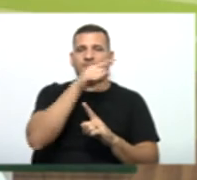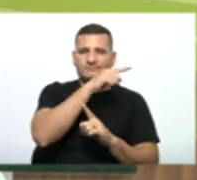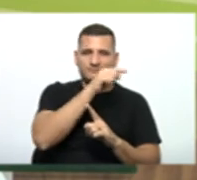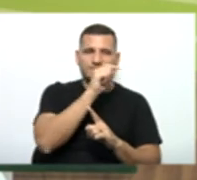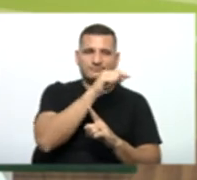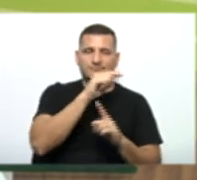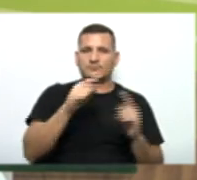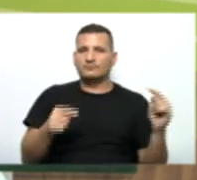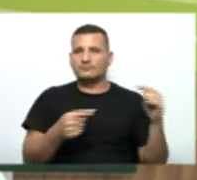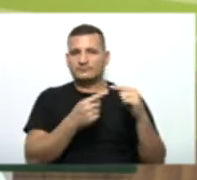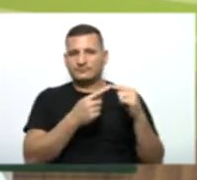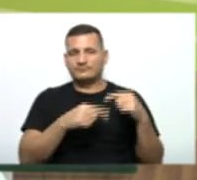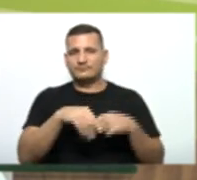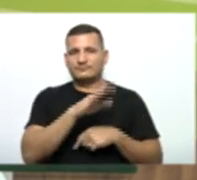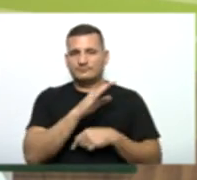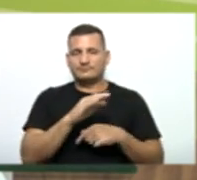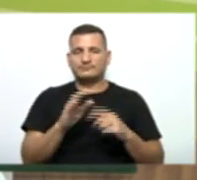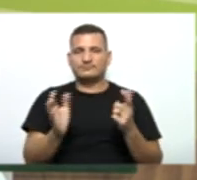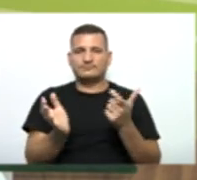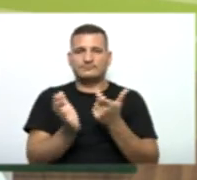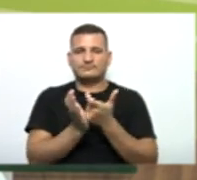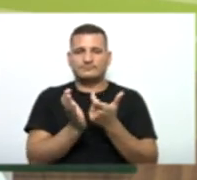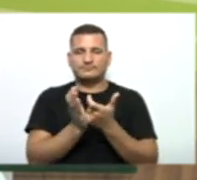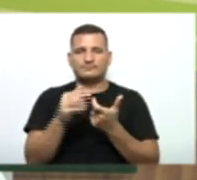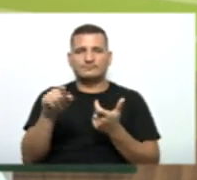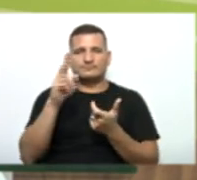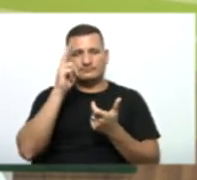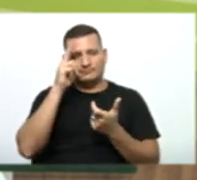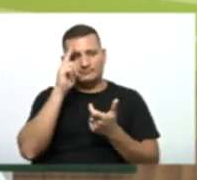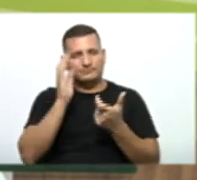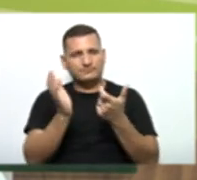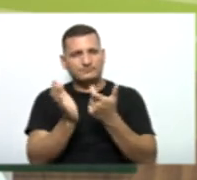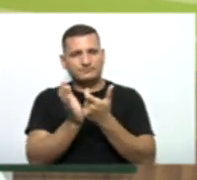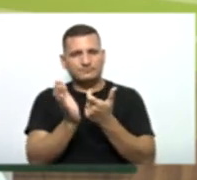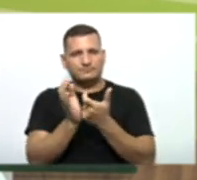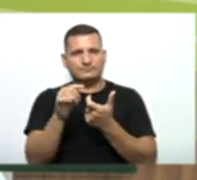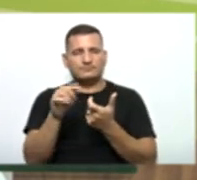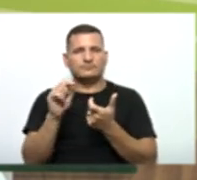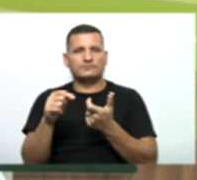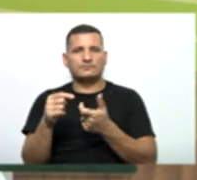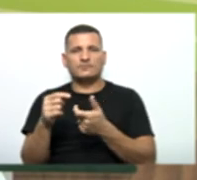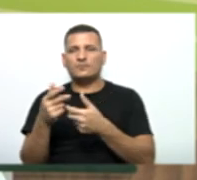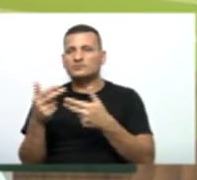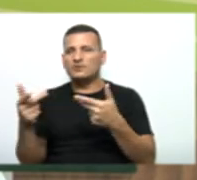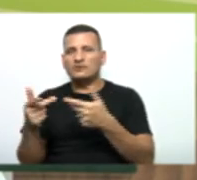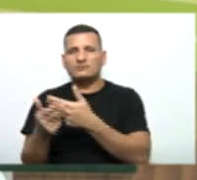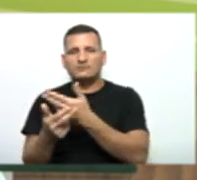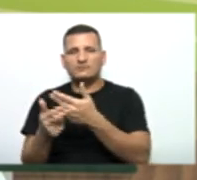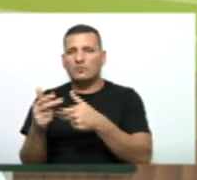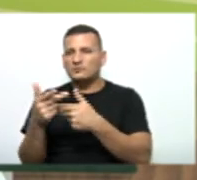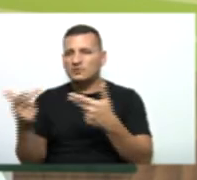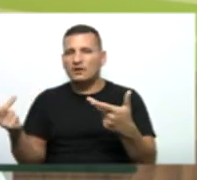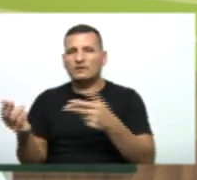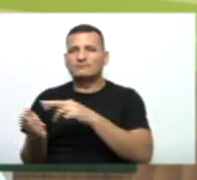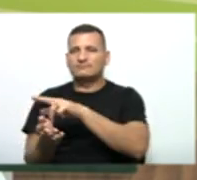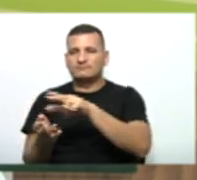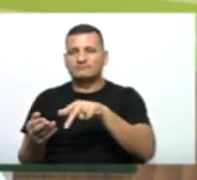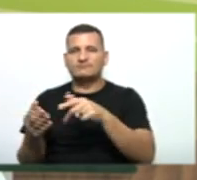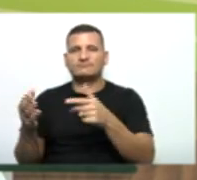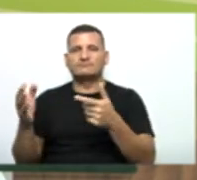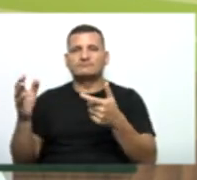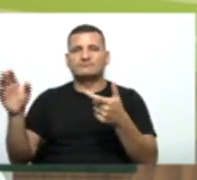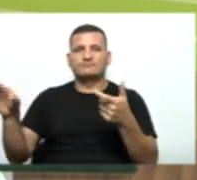classe. Então lembra que a classe ela representa um objeto do mundo real. Ela tem